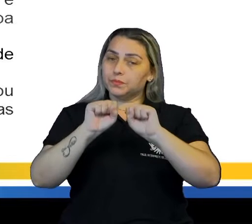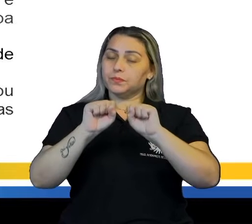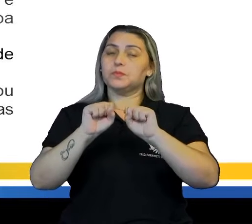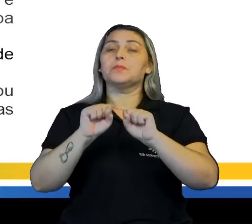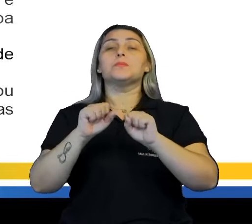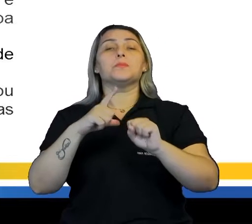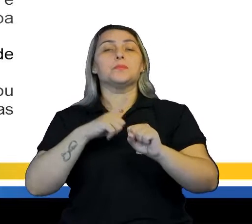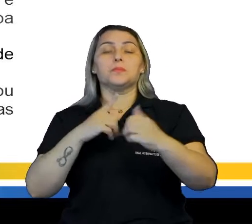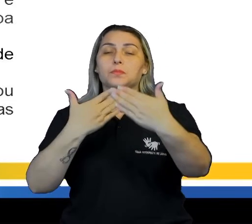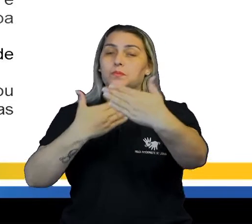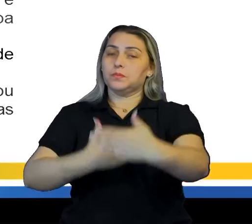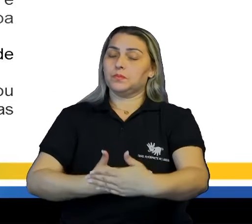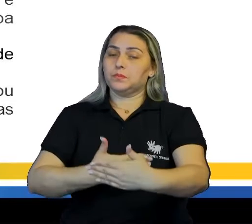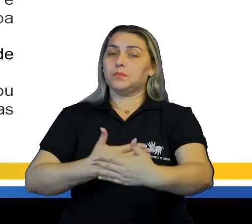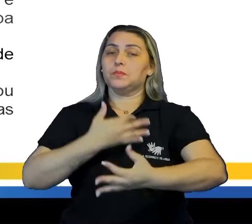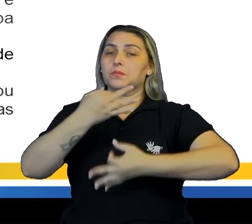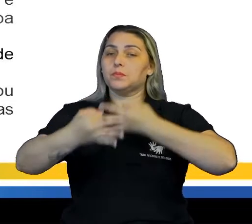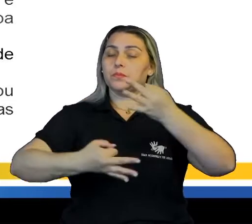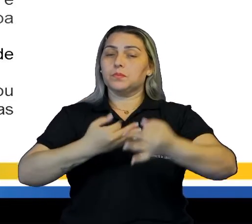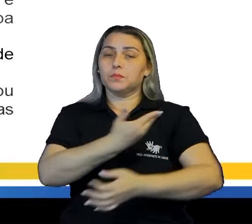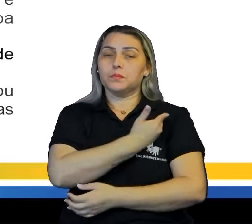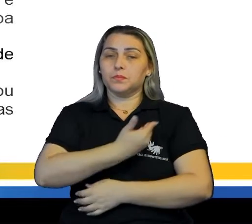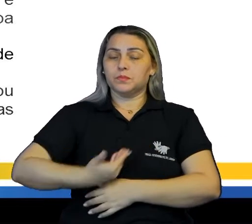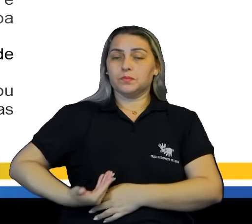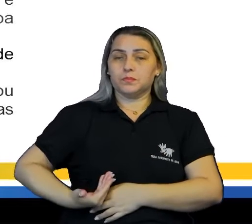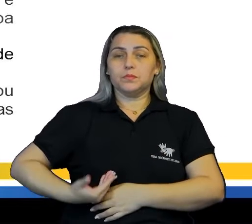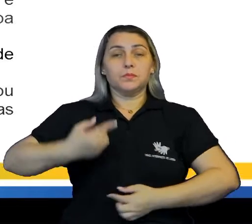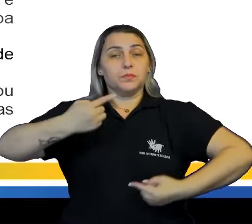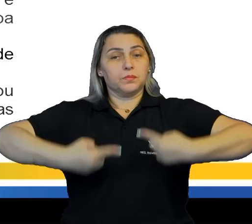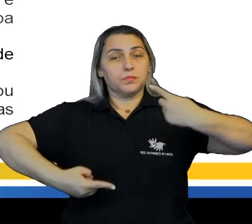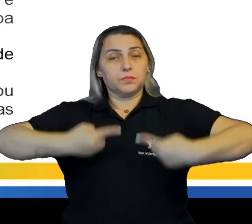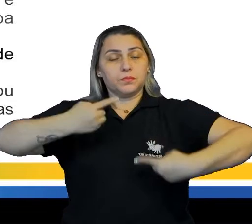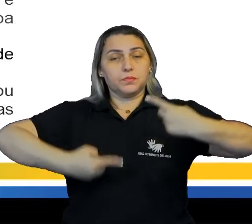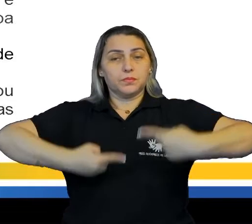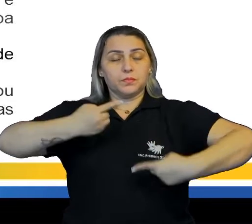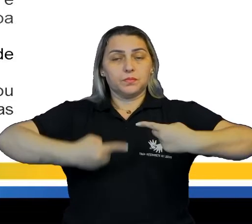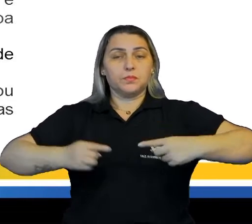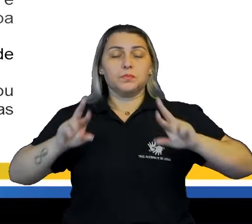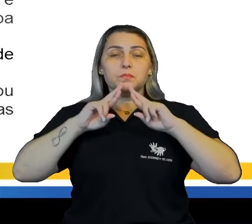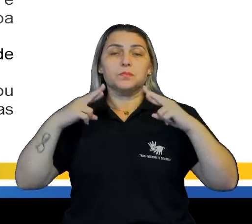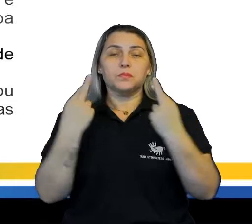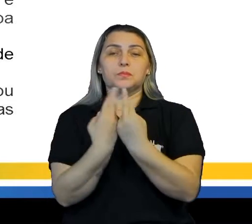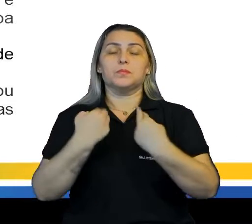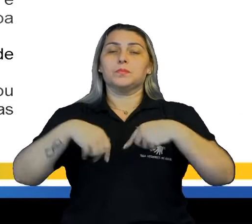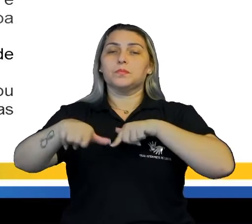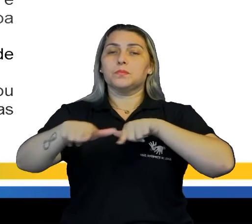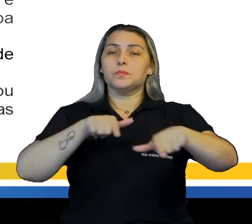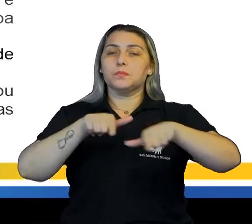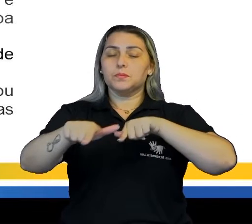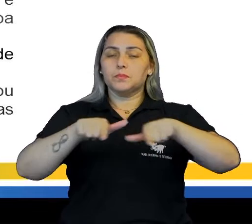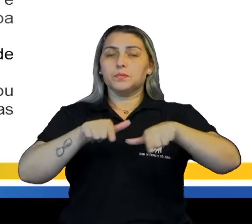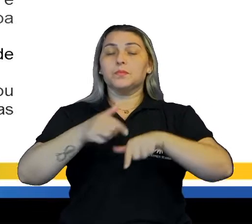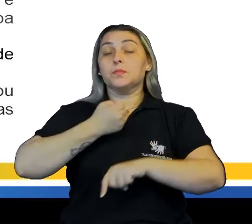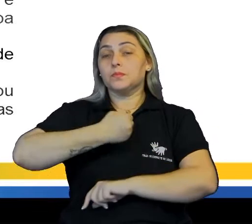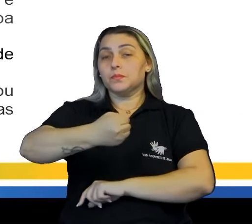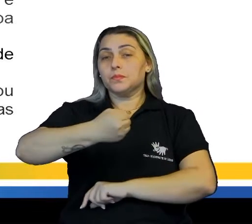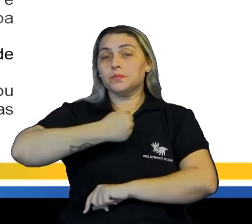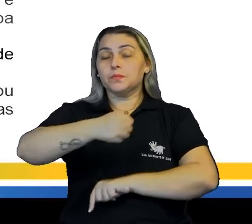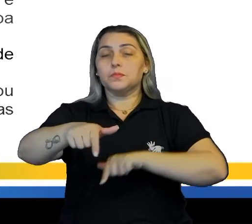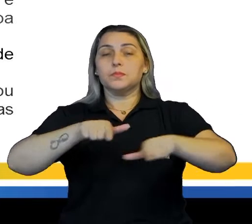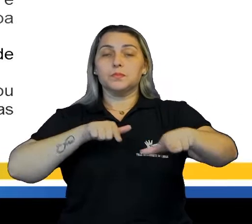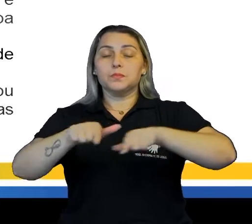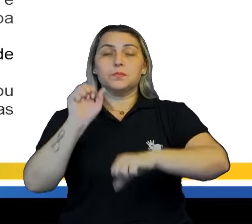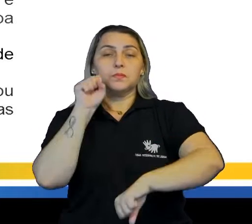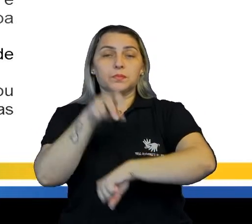comum em provas, discursos públicos, políticos, reuniões de trabalho, entrevistas de